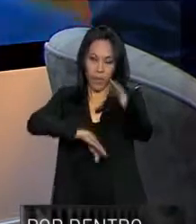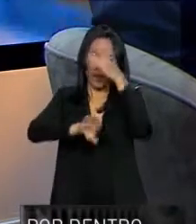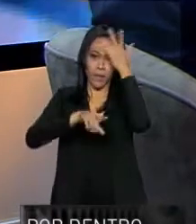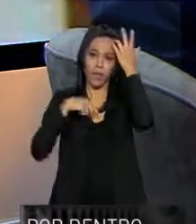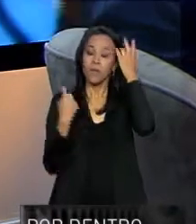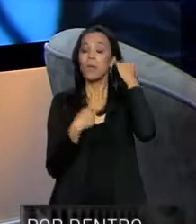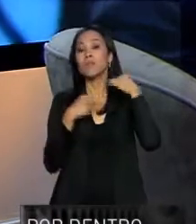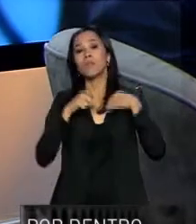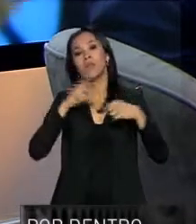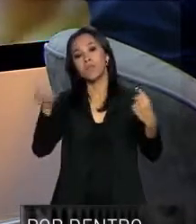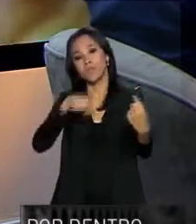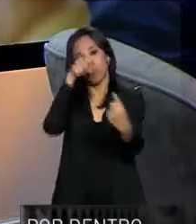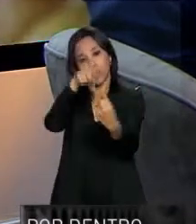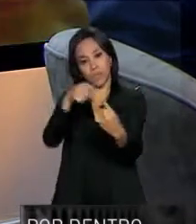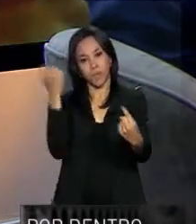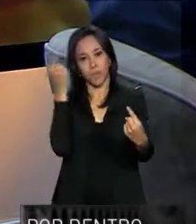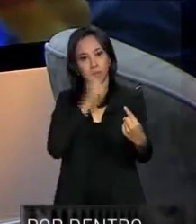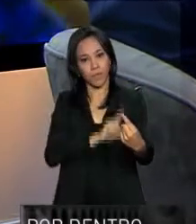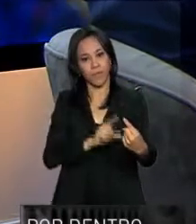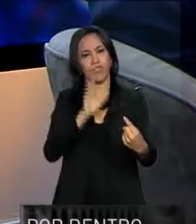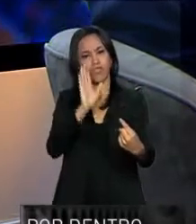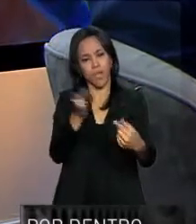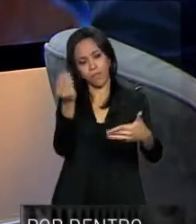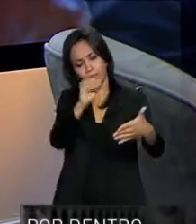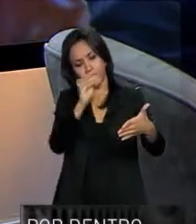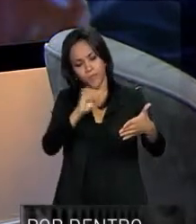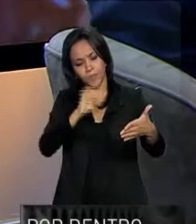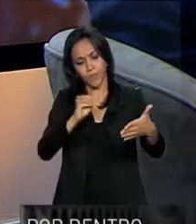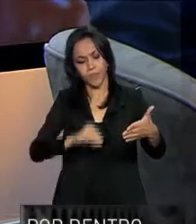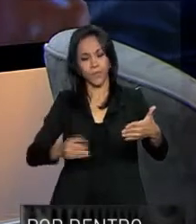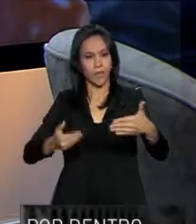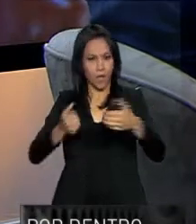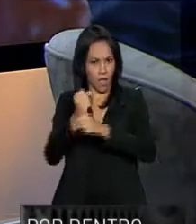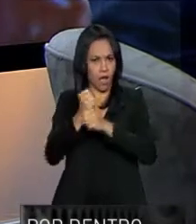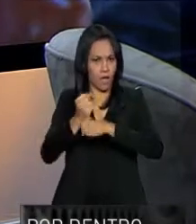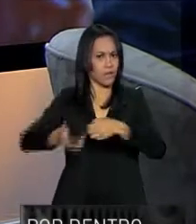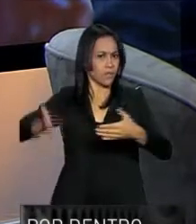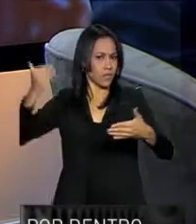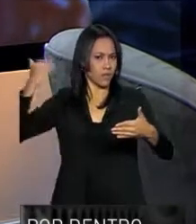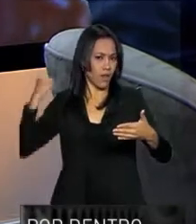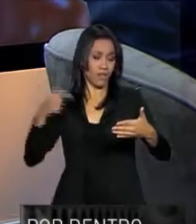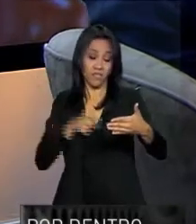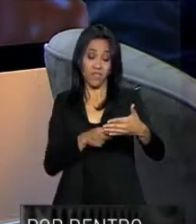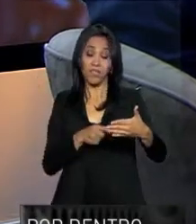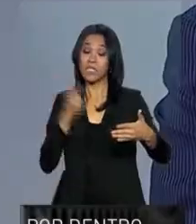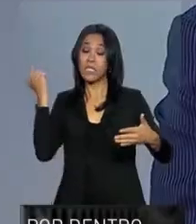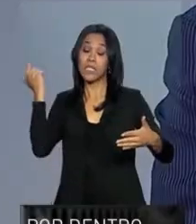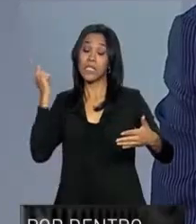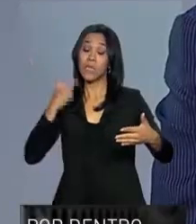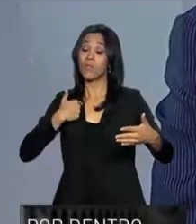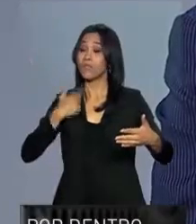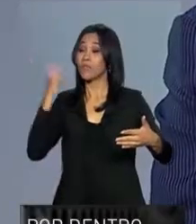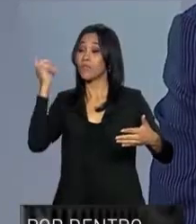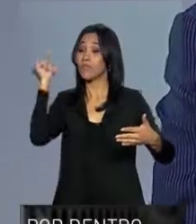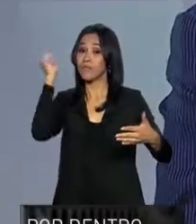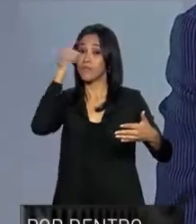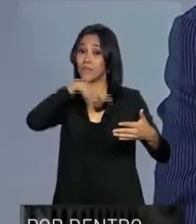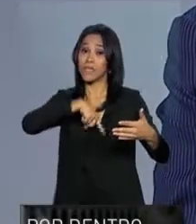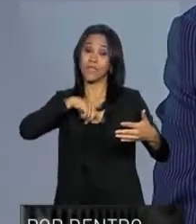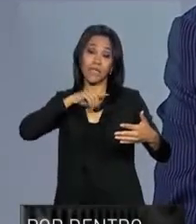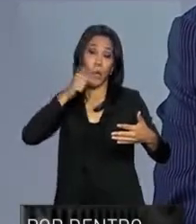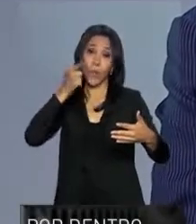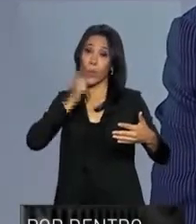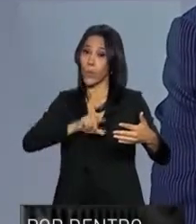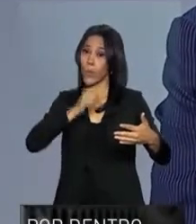alcançar que foi traçada há alguns anos atrás essa meta ainda estamos longe de que possamos alcançar mas